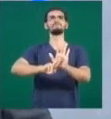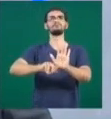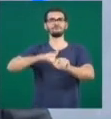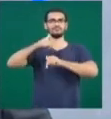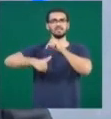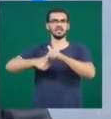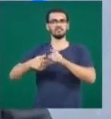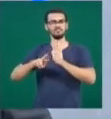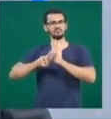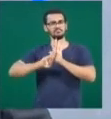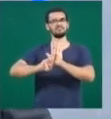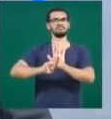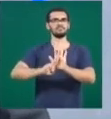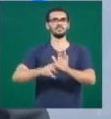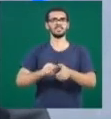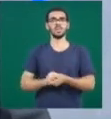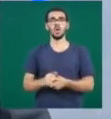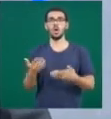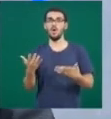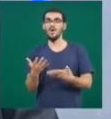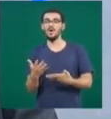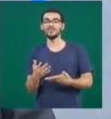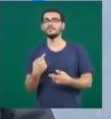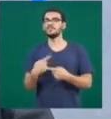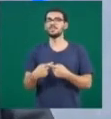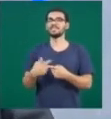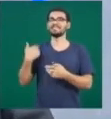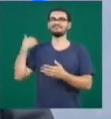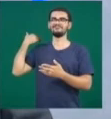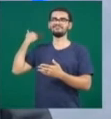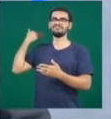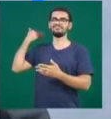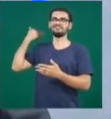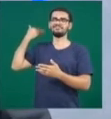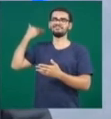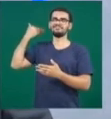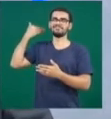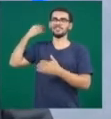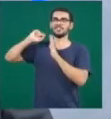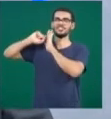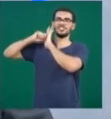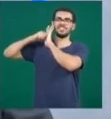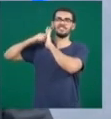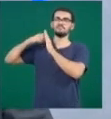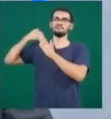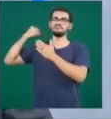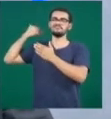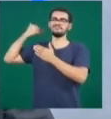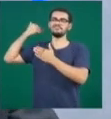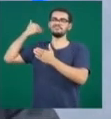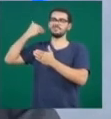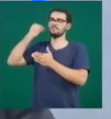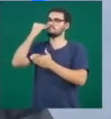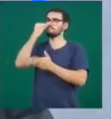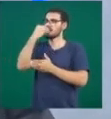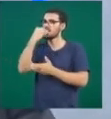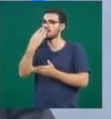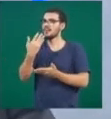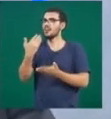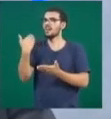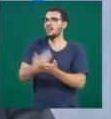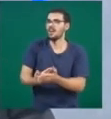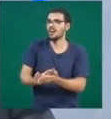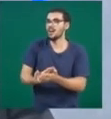os trabalhadores, já que o sindicato foi fraco, né, ele foi aí enfraquecido, às vezes ele vai ter que trabalhar cara a cara com o